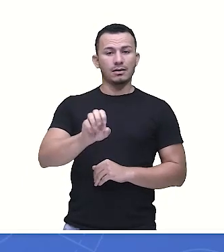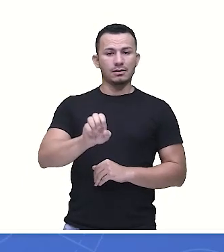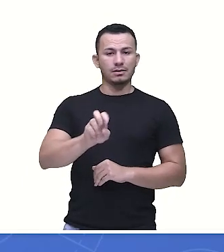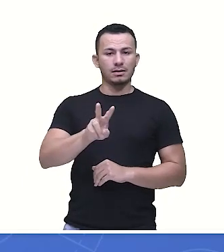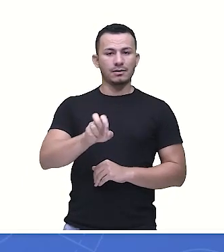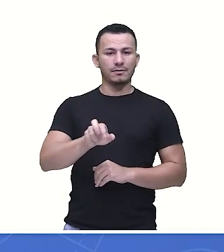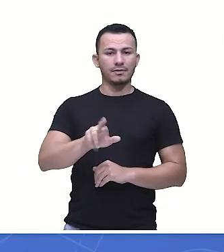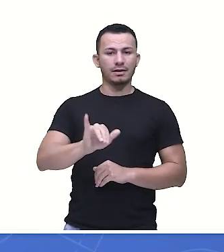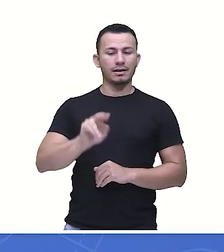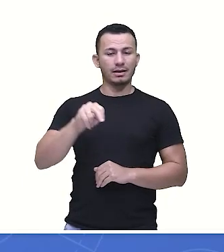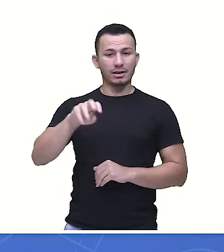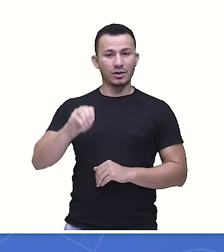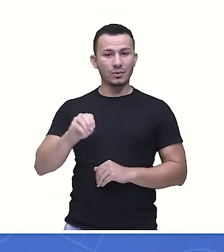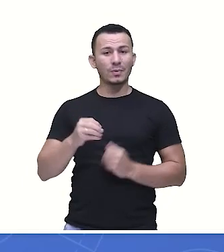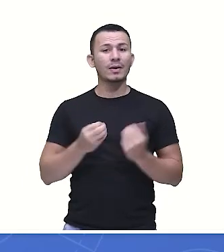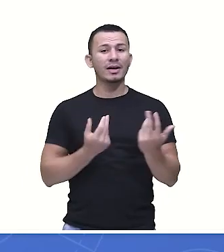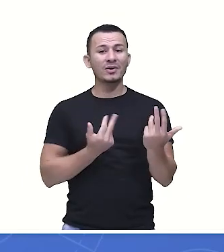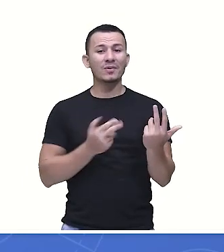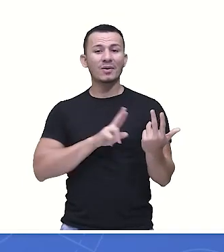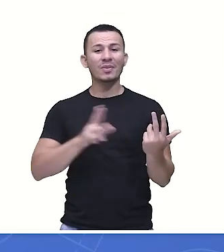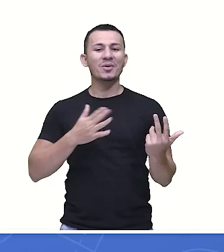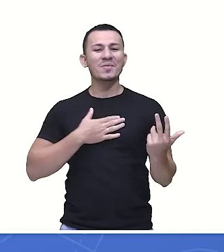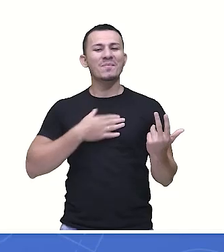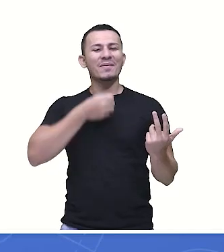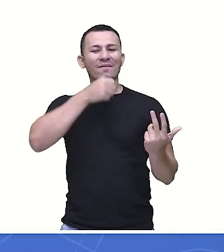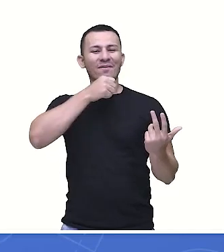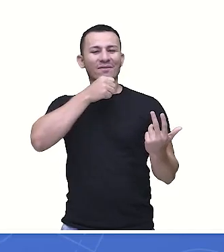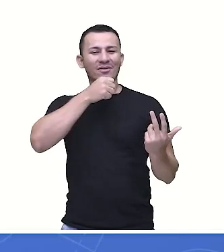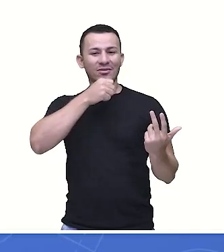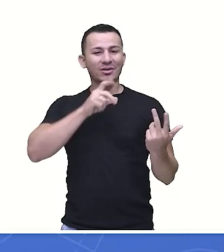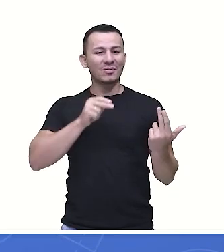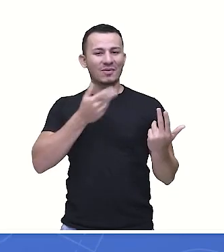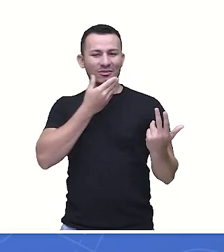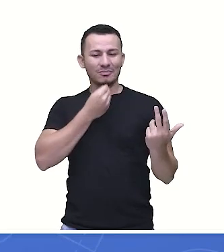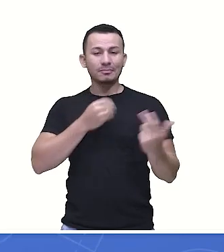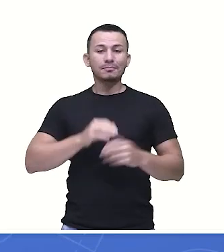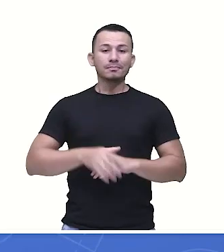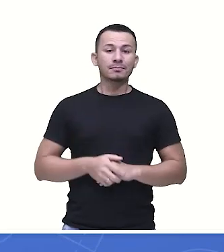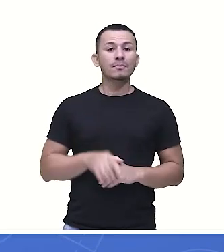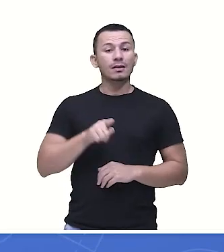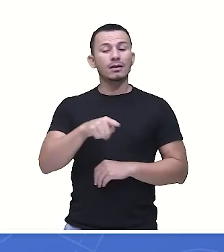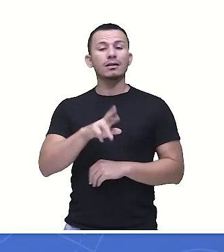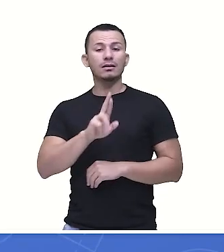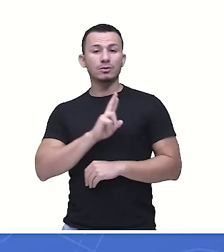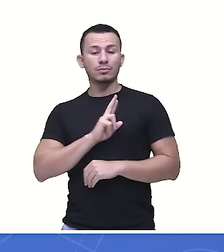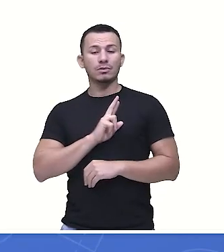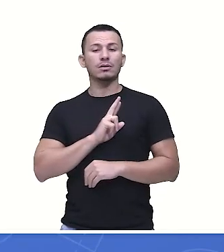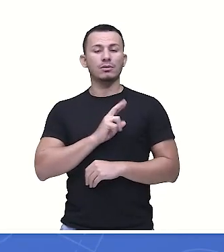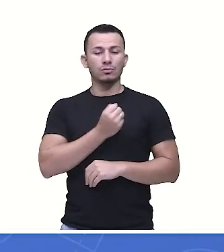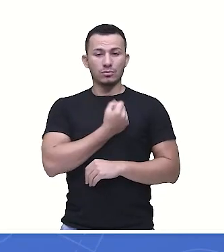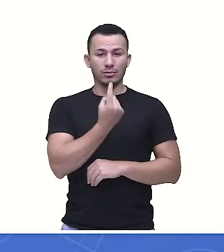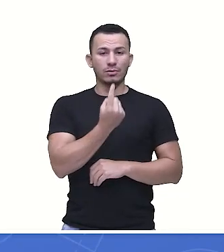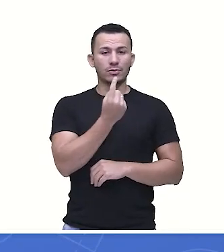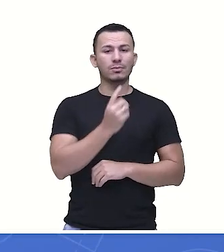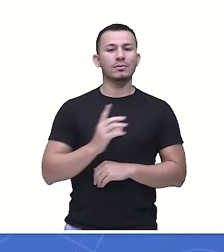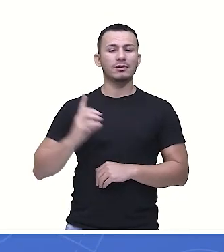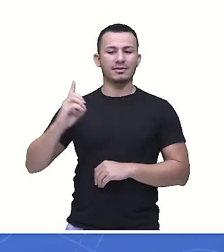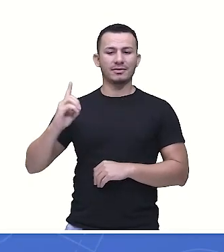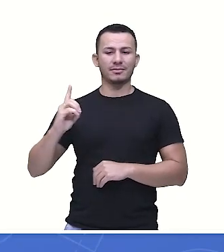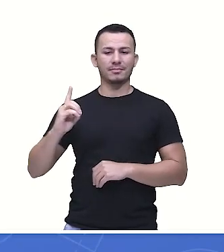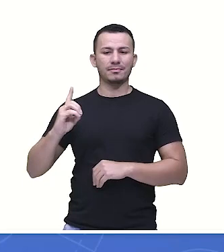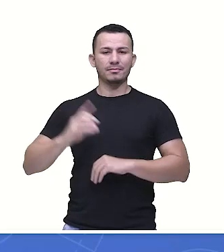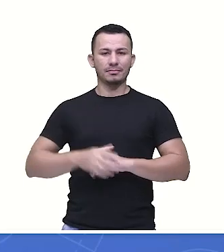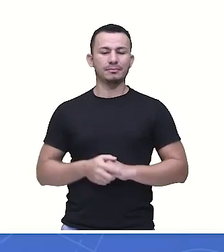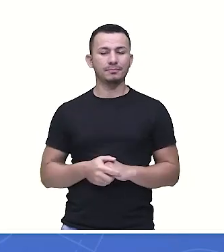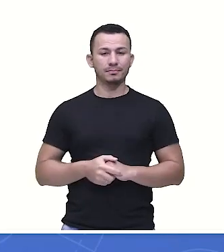Severino é o nome do meu avô, hein? O nome do meu avô. Severino disse que também é a letra D, a questão 1 é a letra D, marcou a letra D, né, Severino?